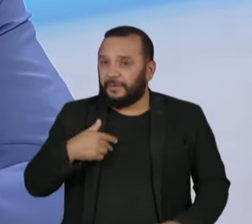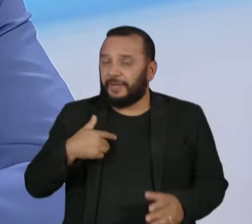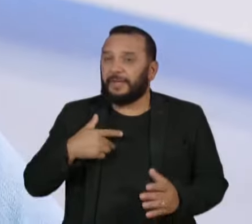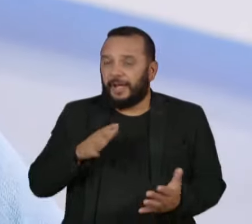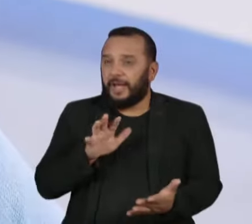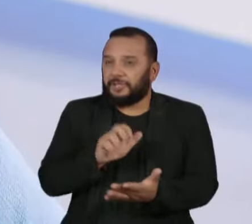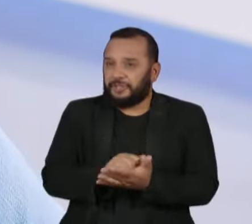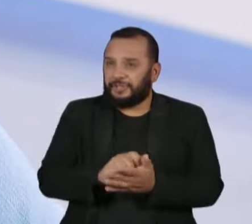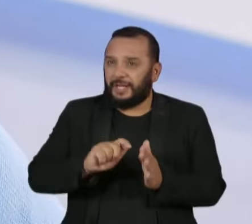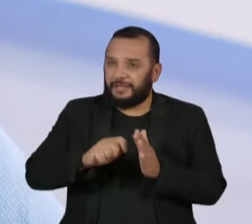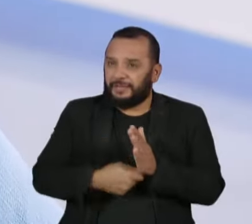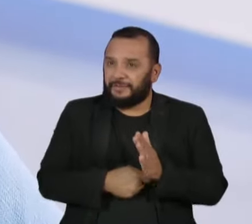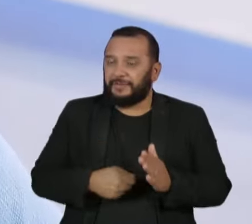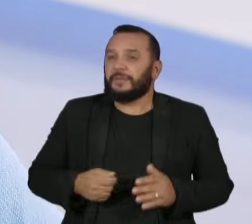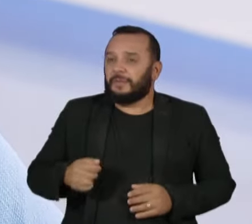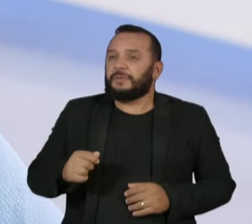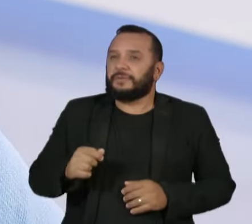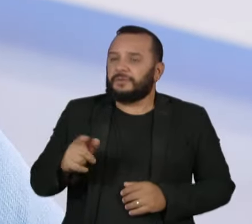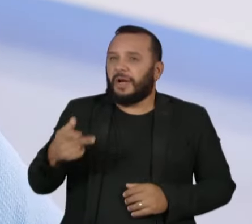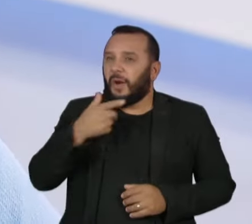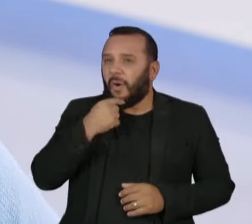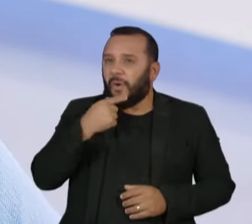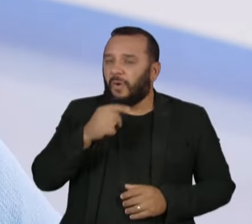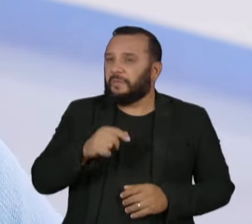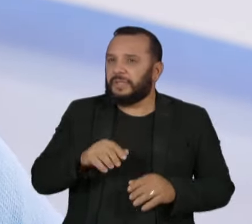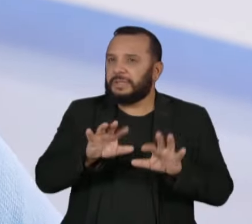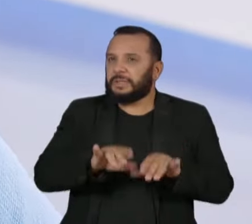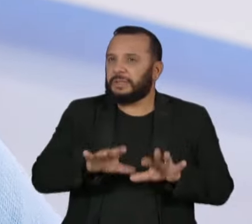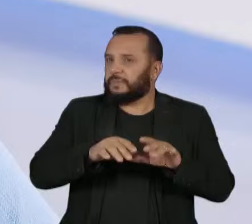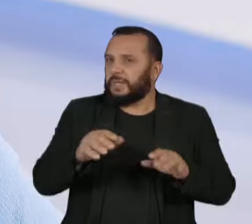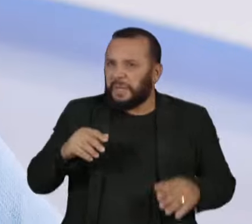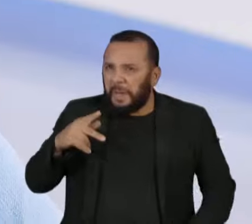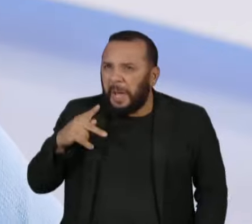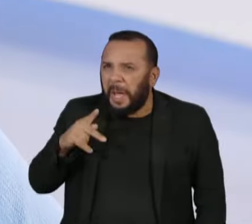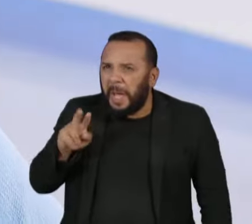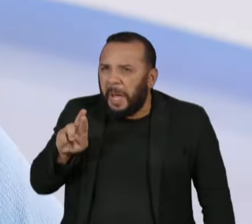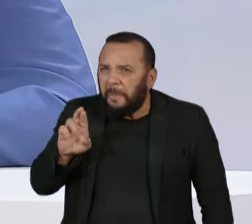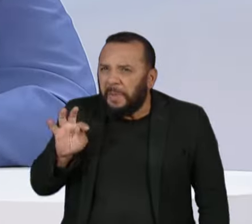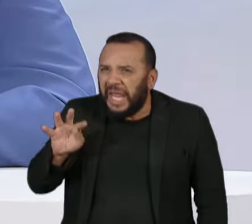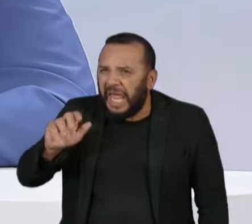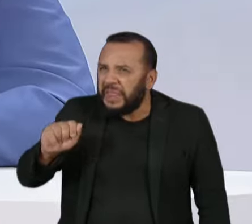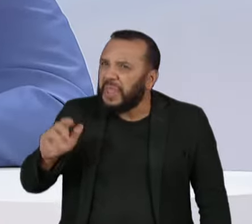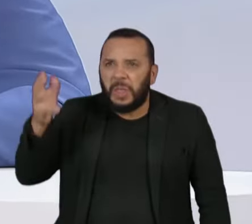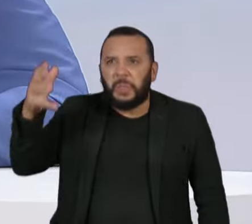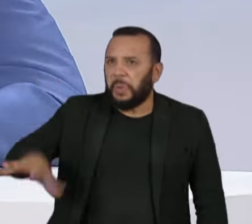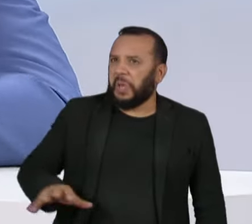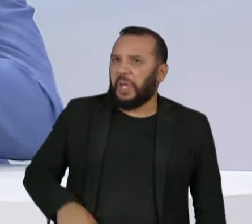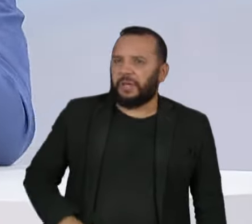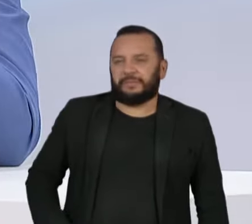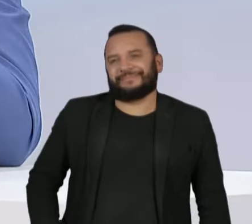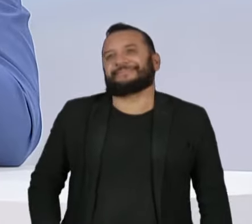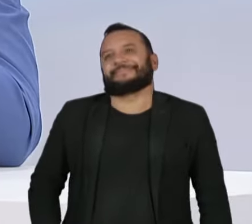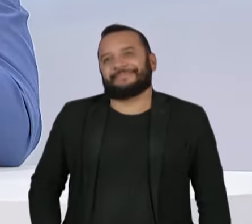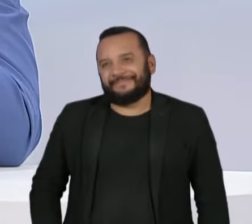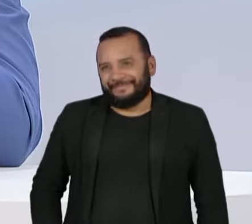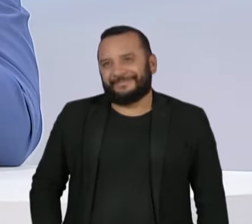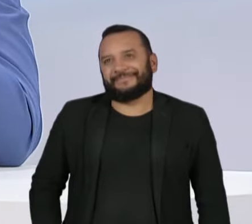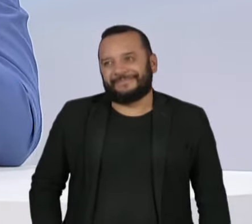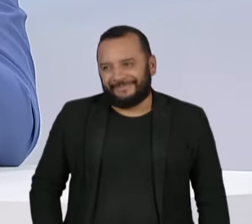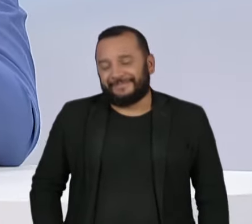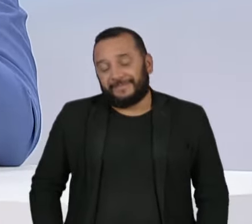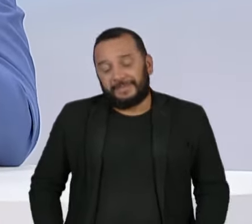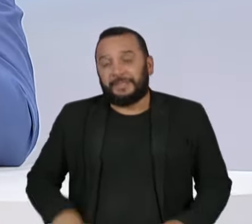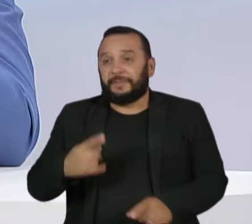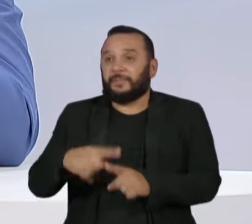o seu nome no cartório, o escrivão se recusou a fazer o registro, né? Isso mostra também um pouco, vamos dizer, de